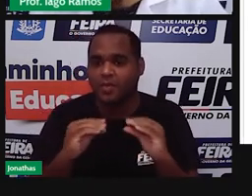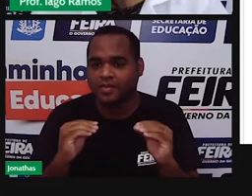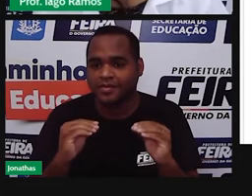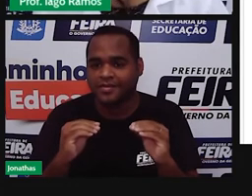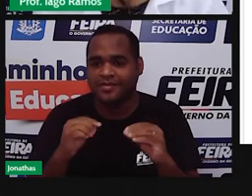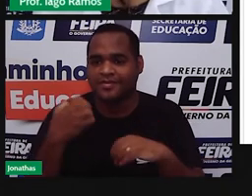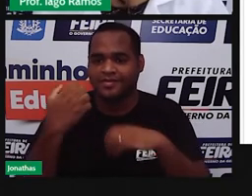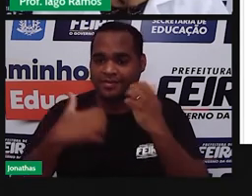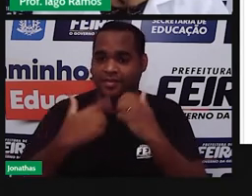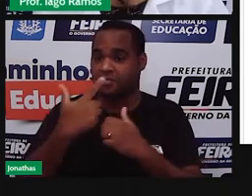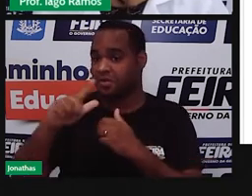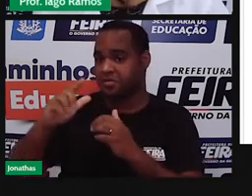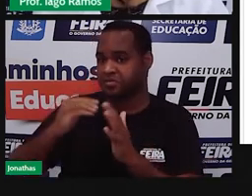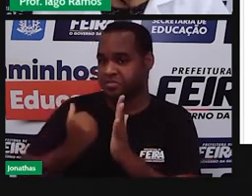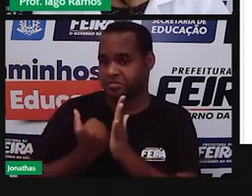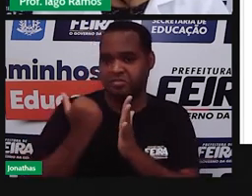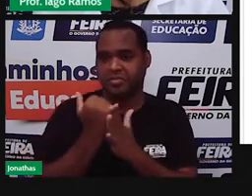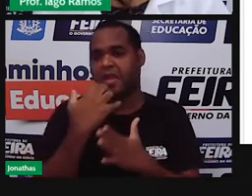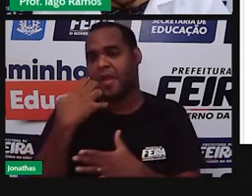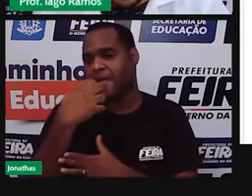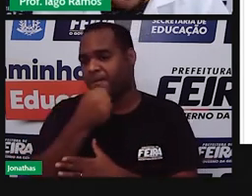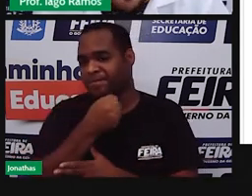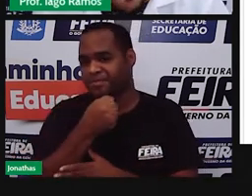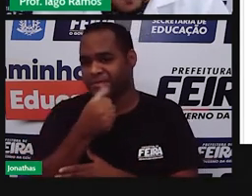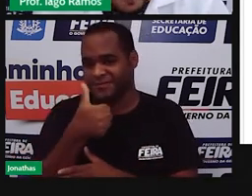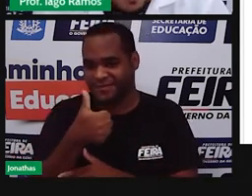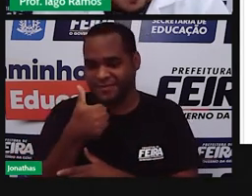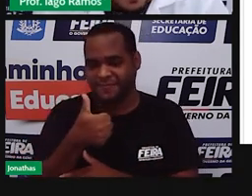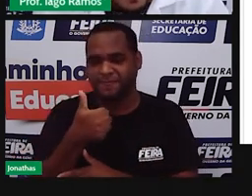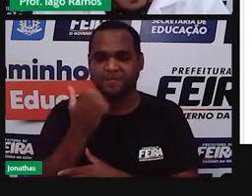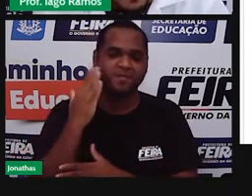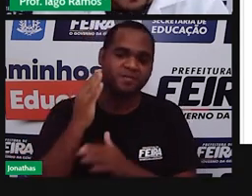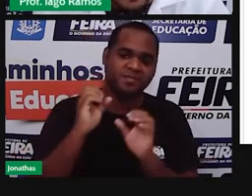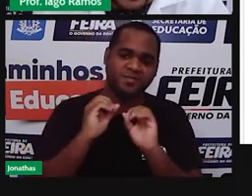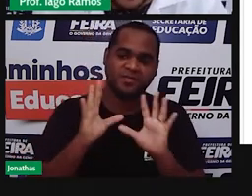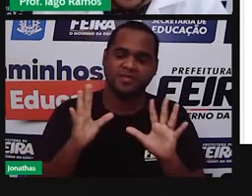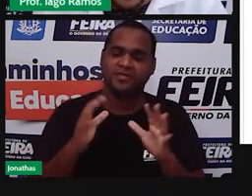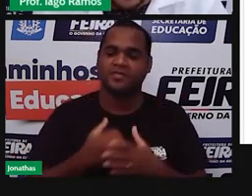aqui rapidinho, ó.